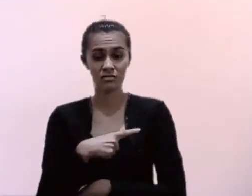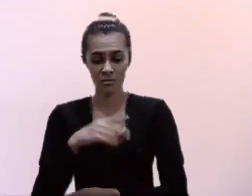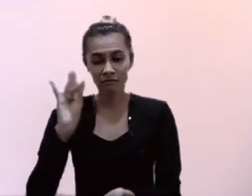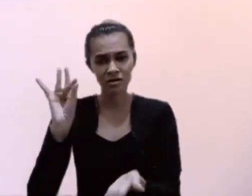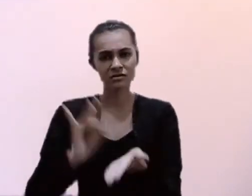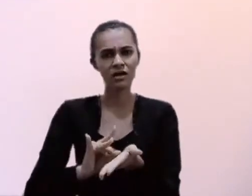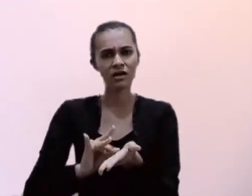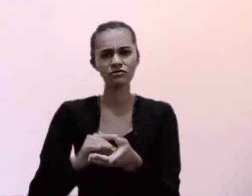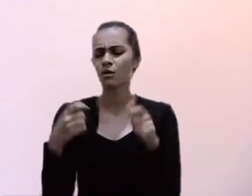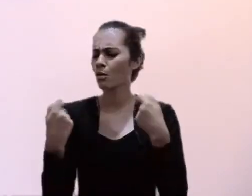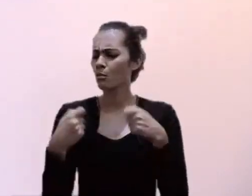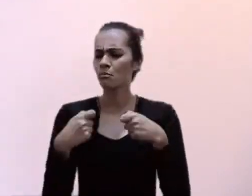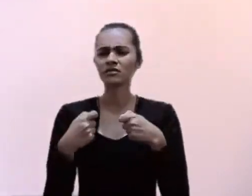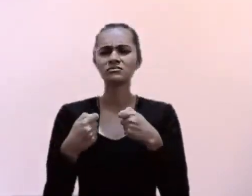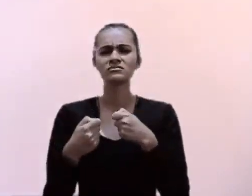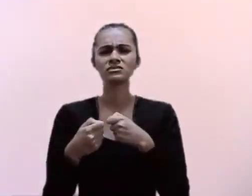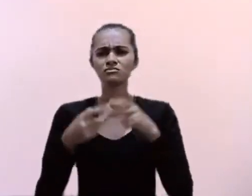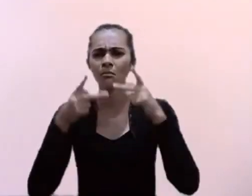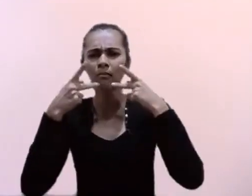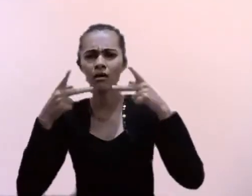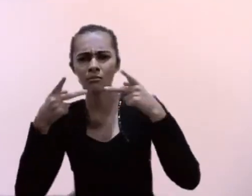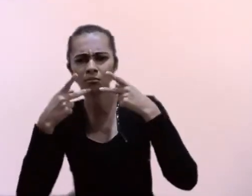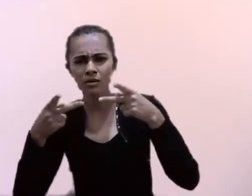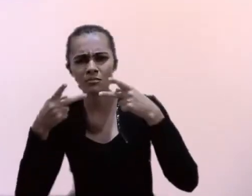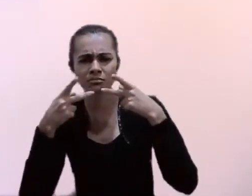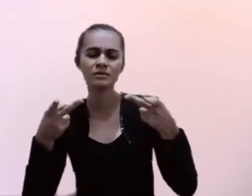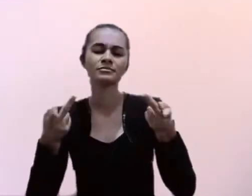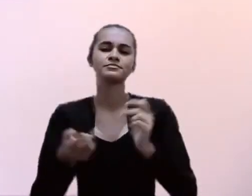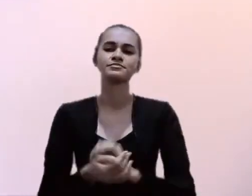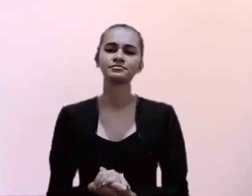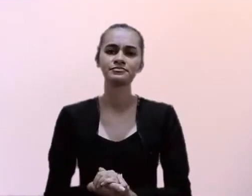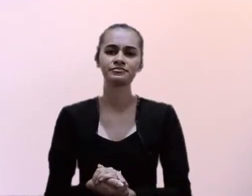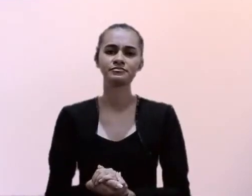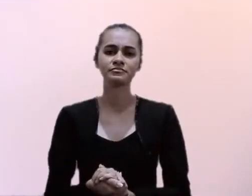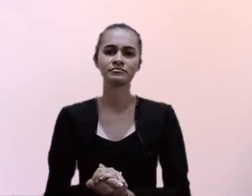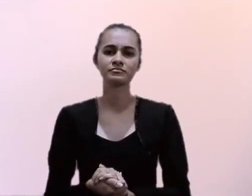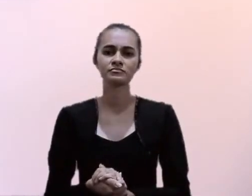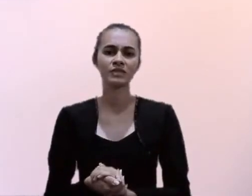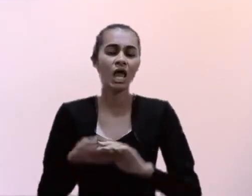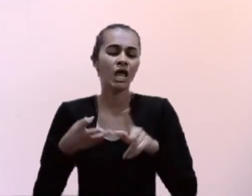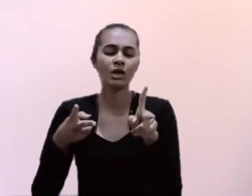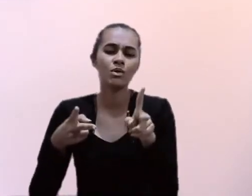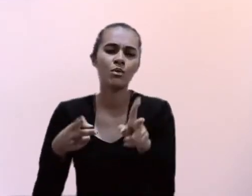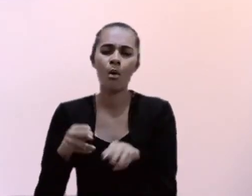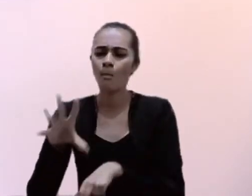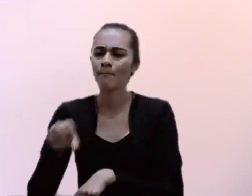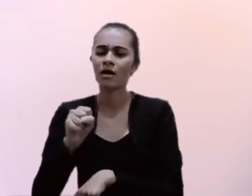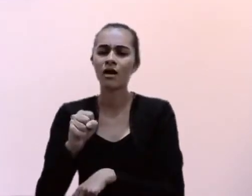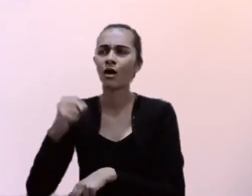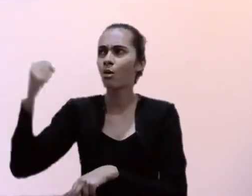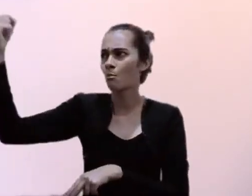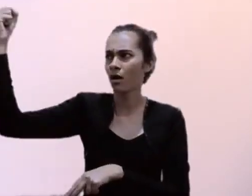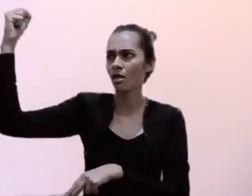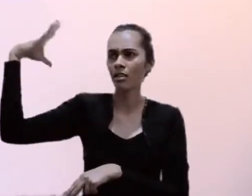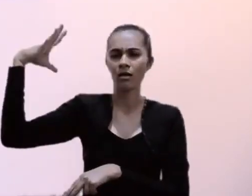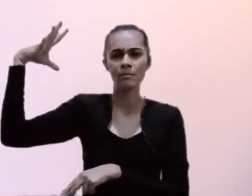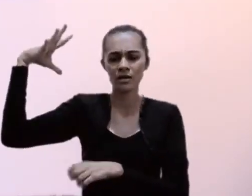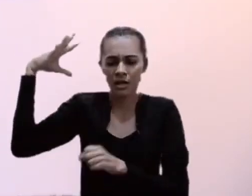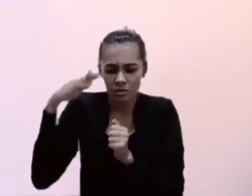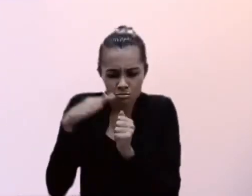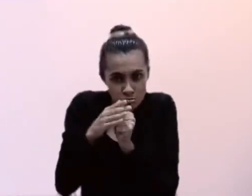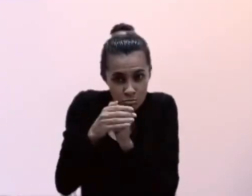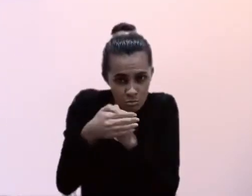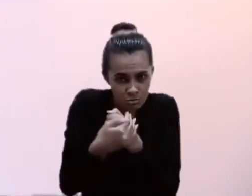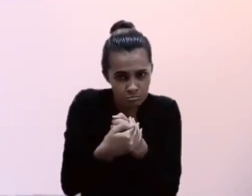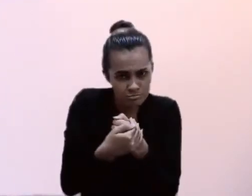menos se eu pegar uma lâmpada e quiser colocar dentro das minhas mãos, para ter a luz só para mim. Eu não quero compartilhar, eu quero